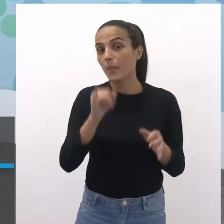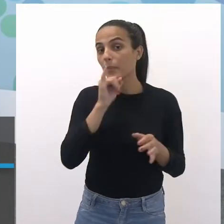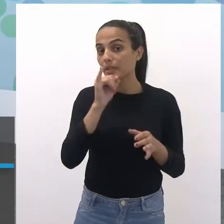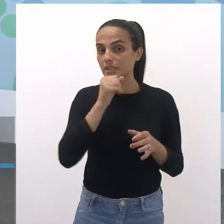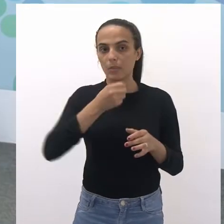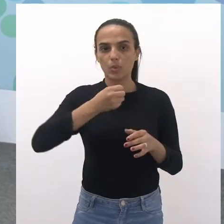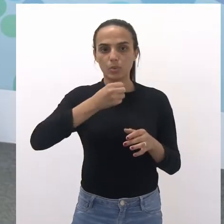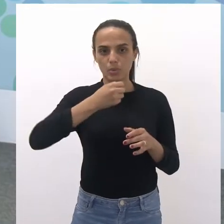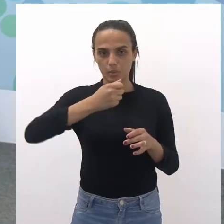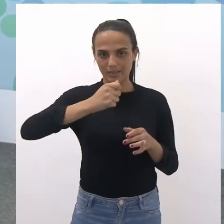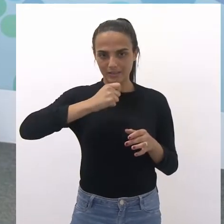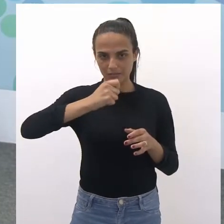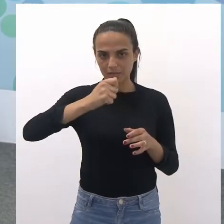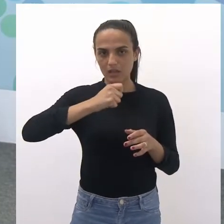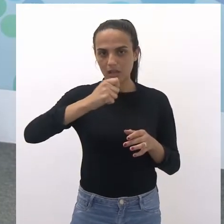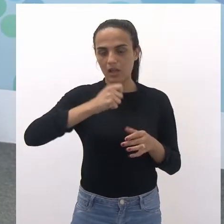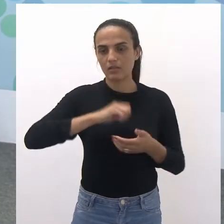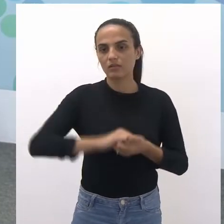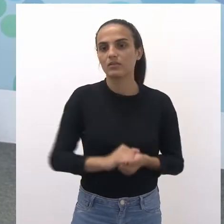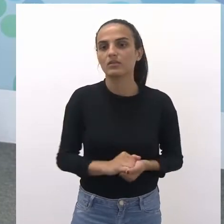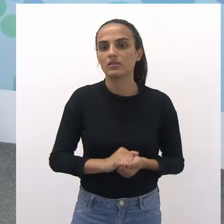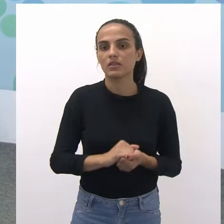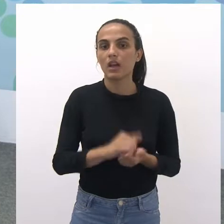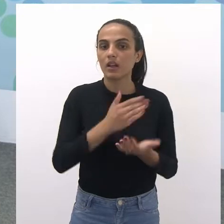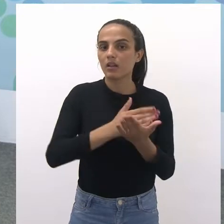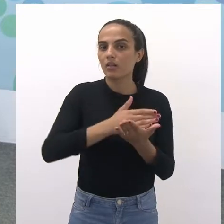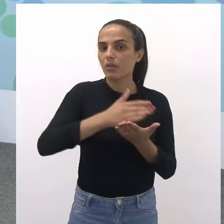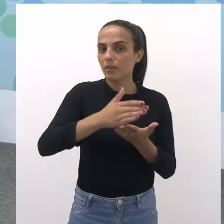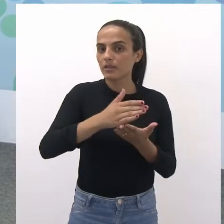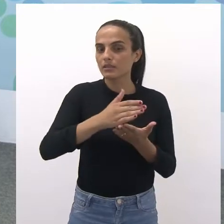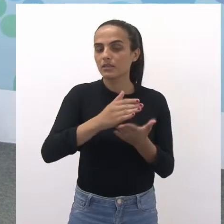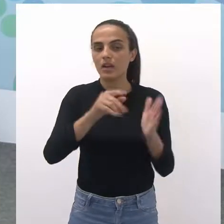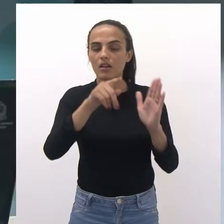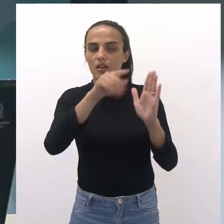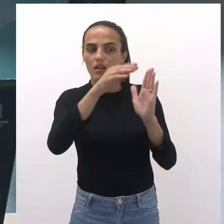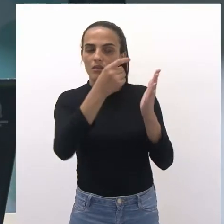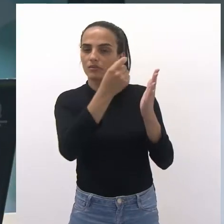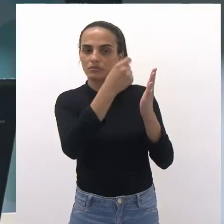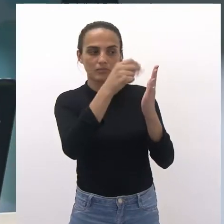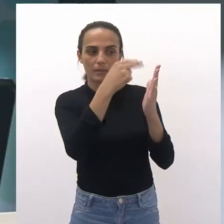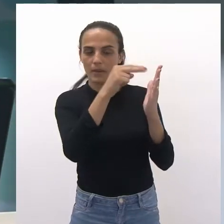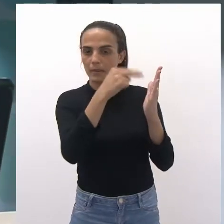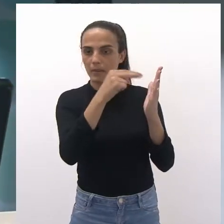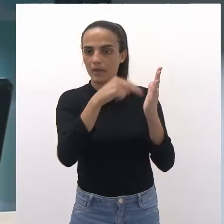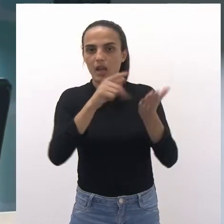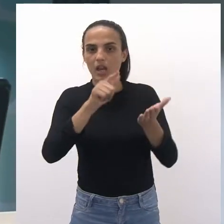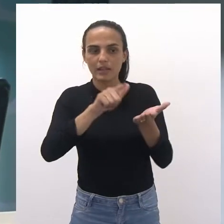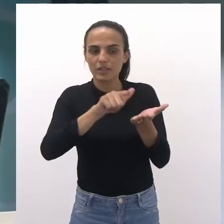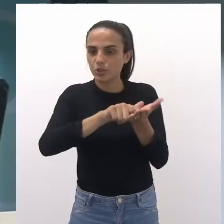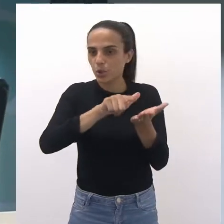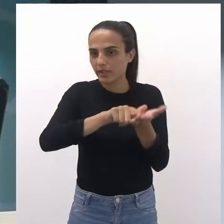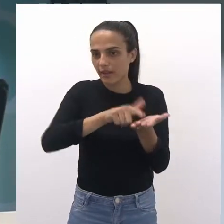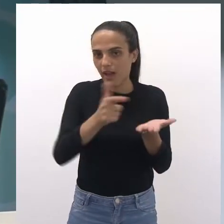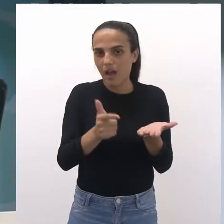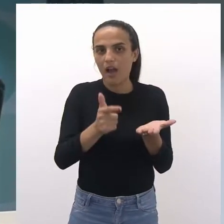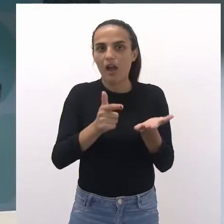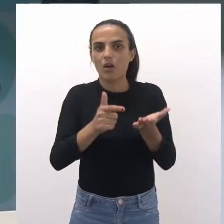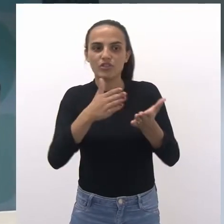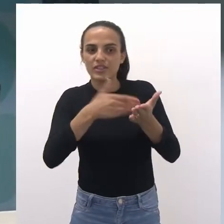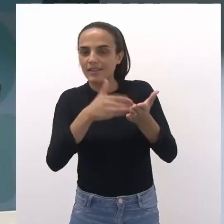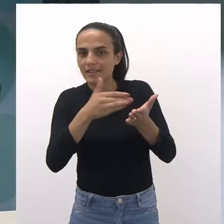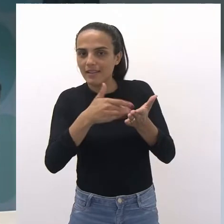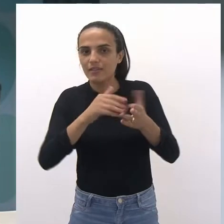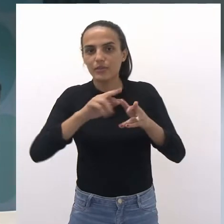documentário, ele é produzido através de fontes escritas. Então, vai transformar aquela